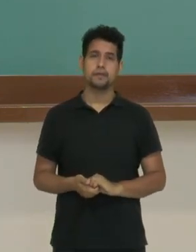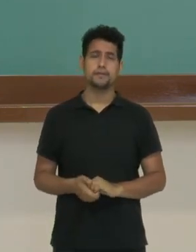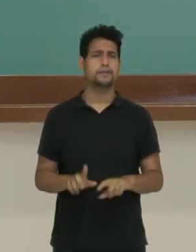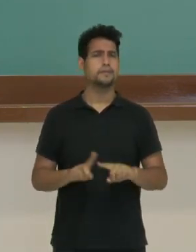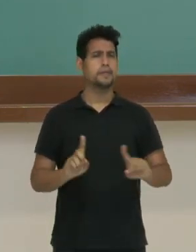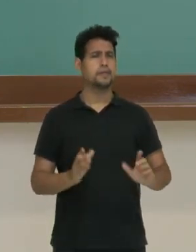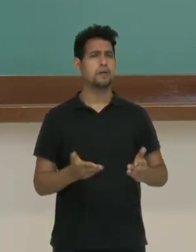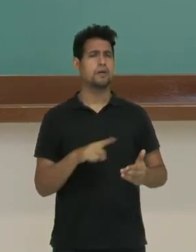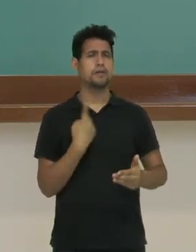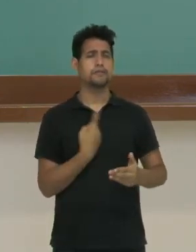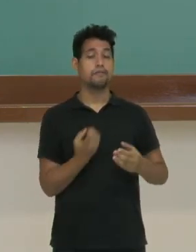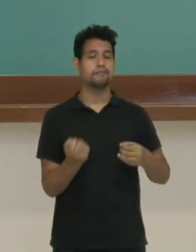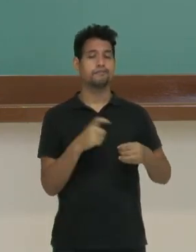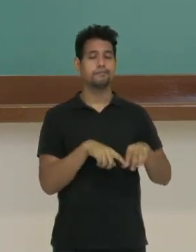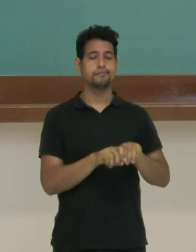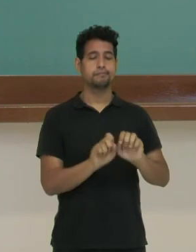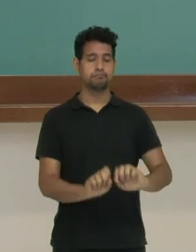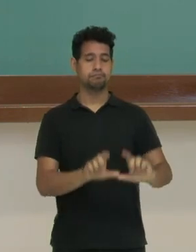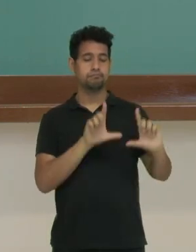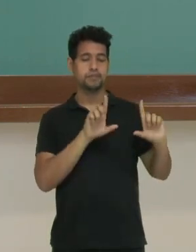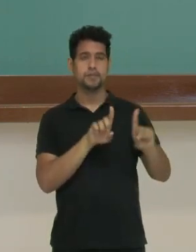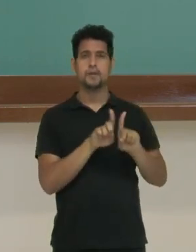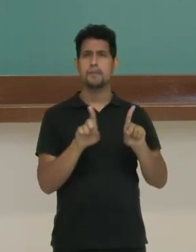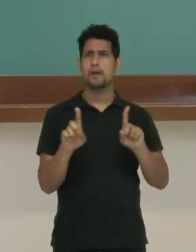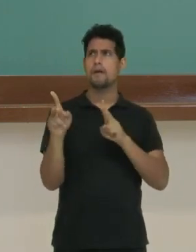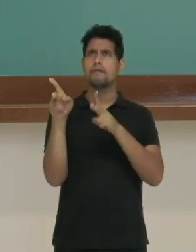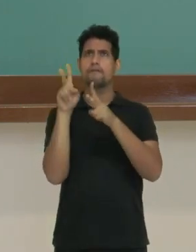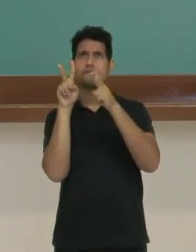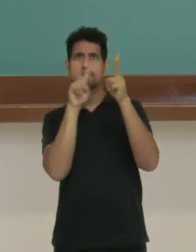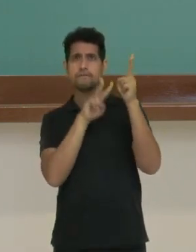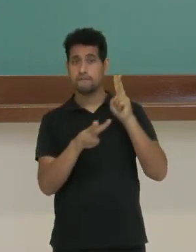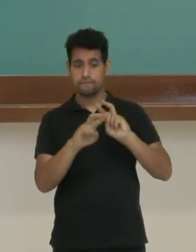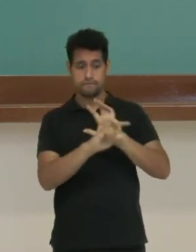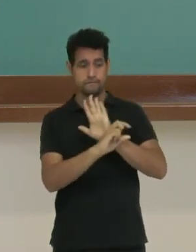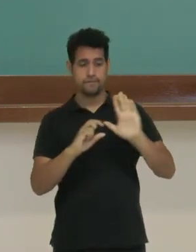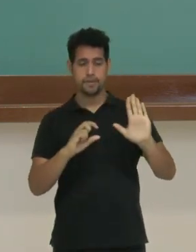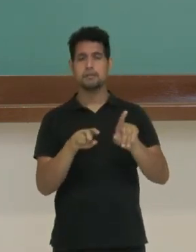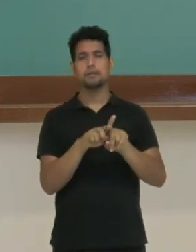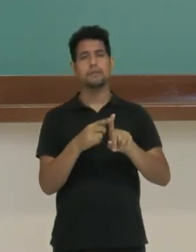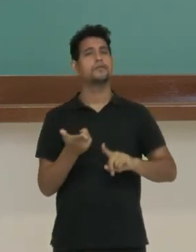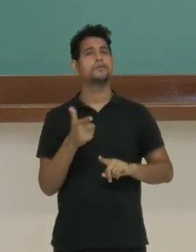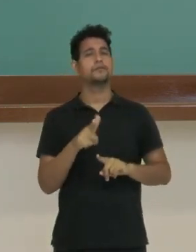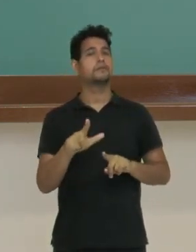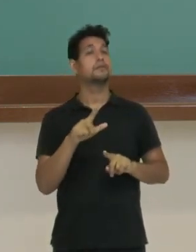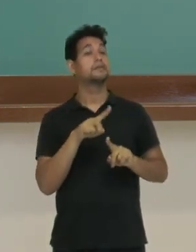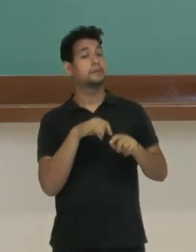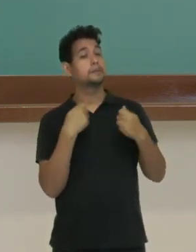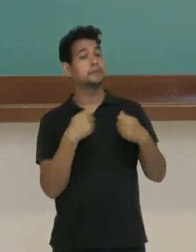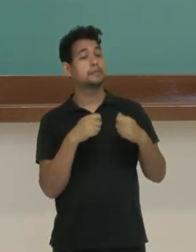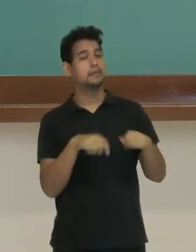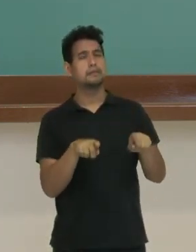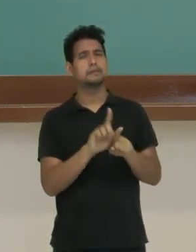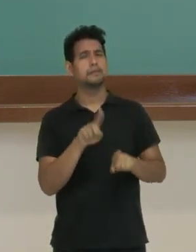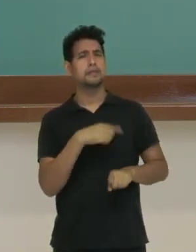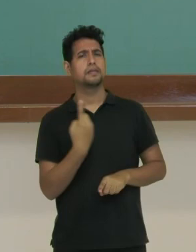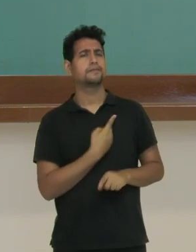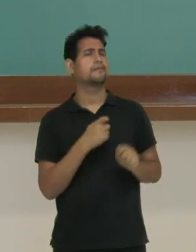Agora, pessoal, nós vamos voltar para a plataforma para ouvir more than once e, se necessário, nós